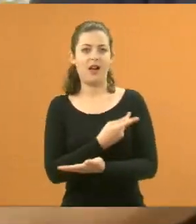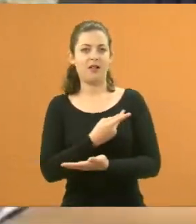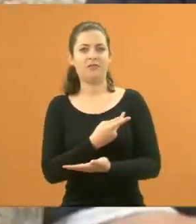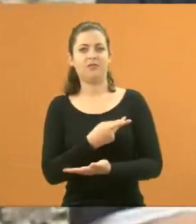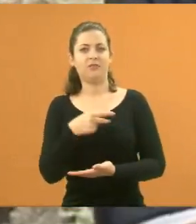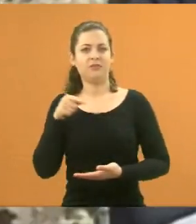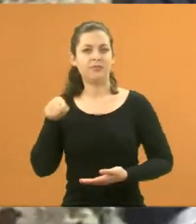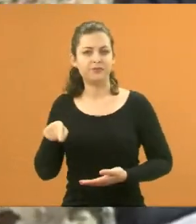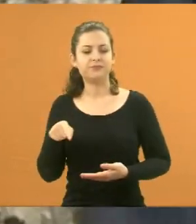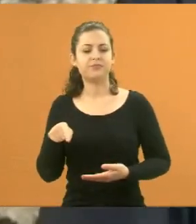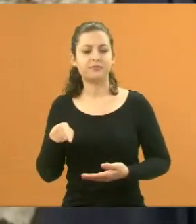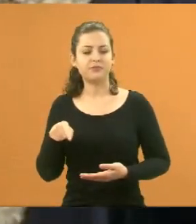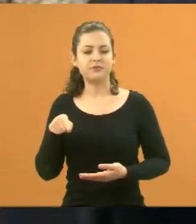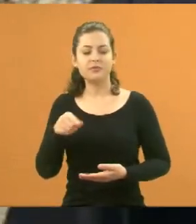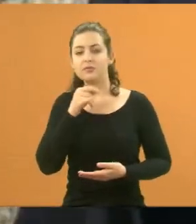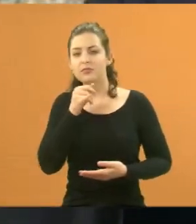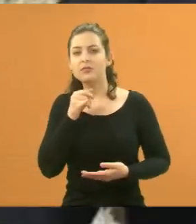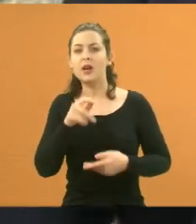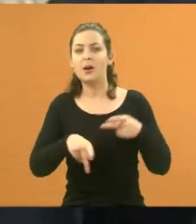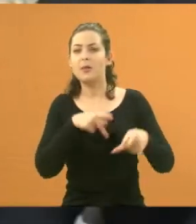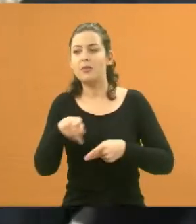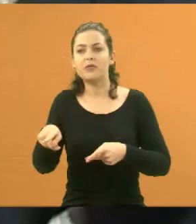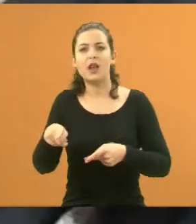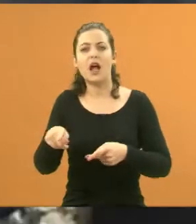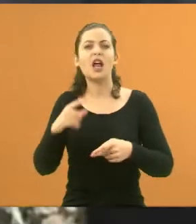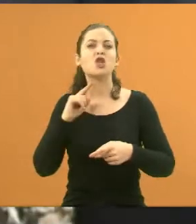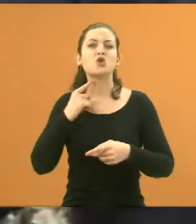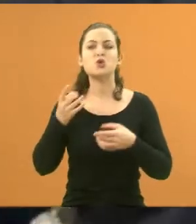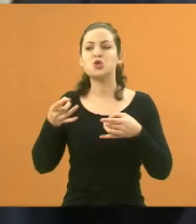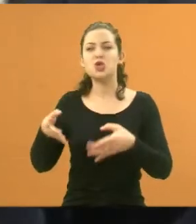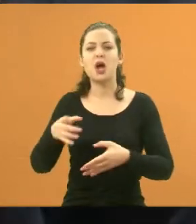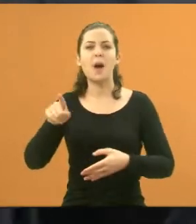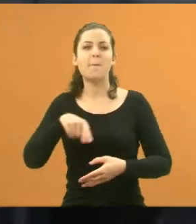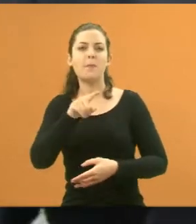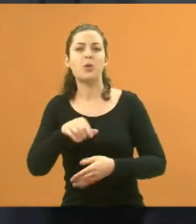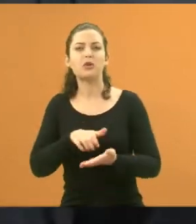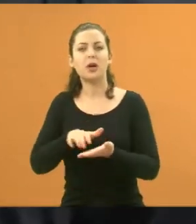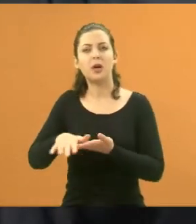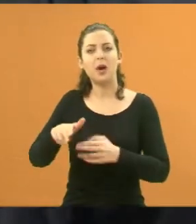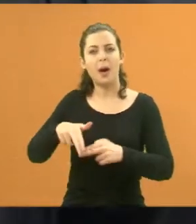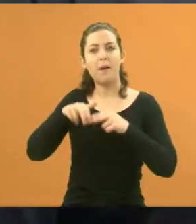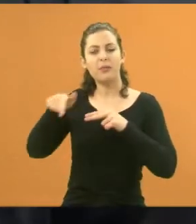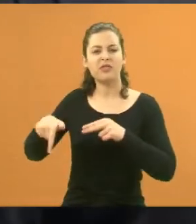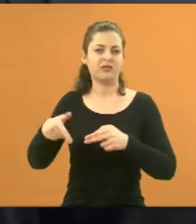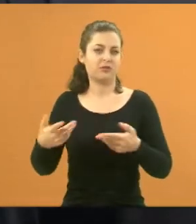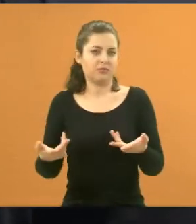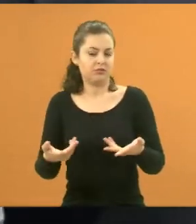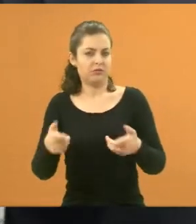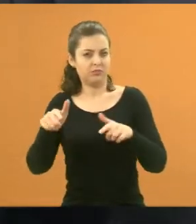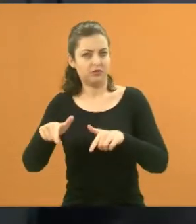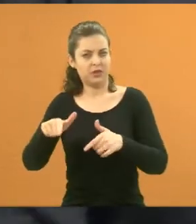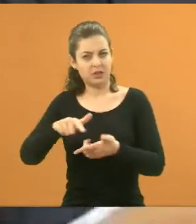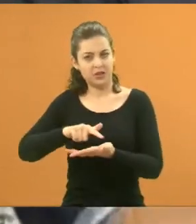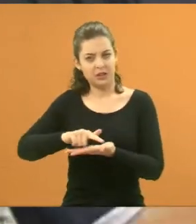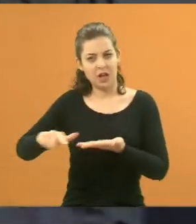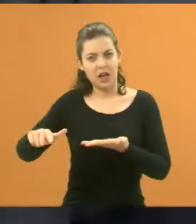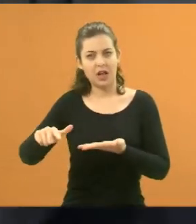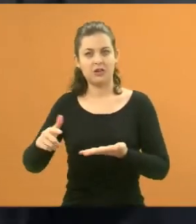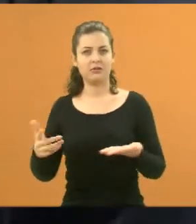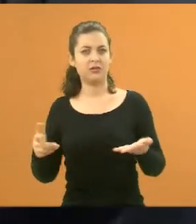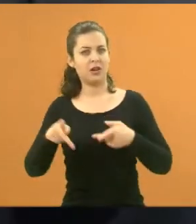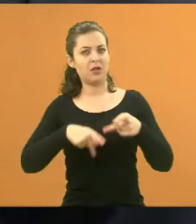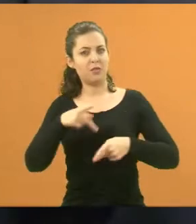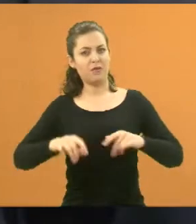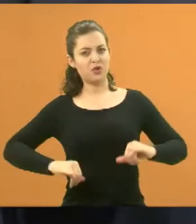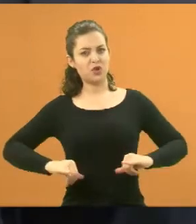aí, o Santana tinha que vir aqui para conversar com a população. Não ficar tirando a multa do dono do terreno e a